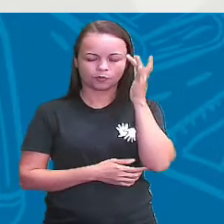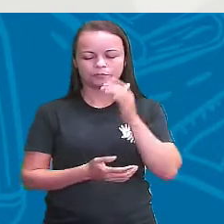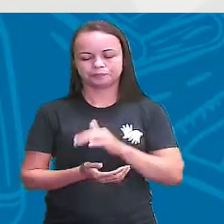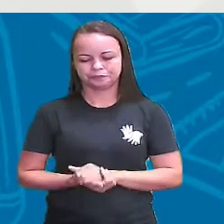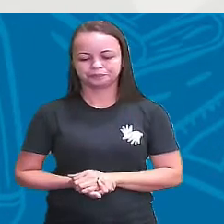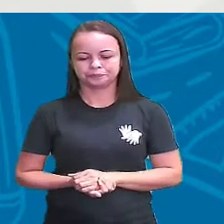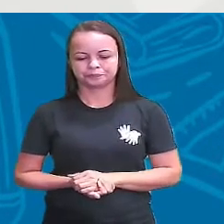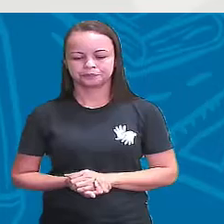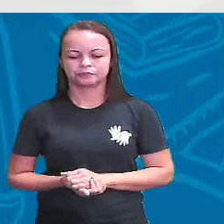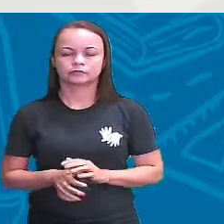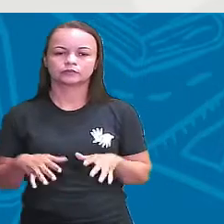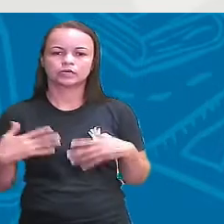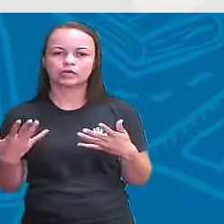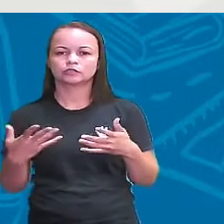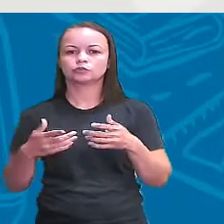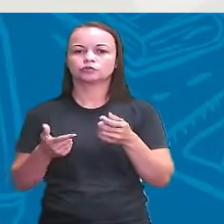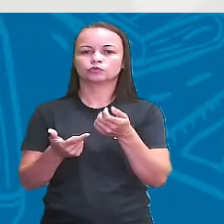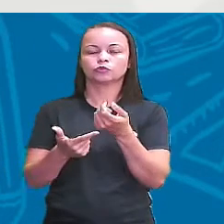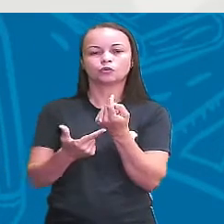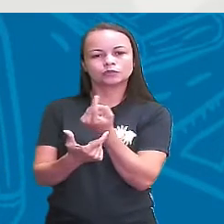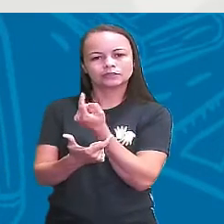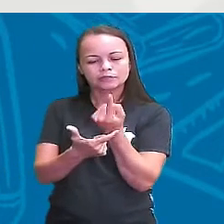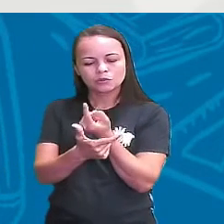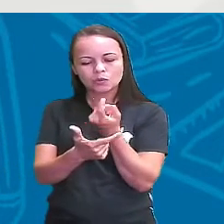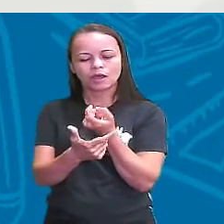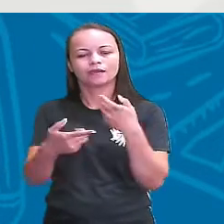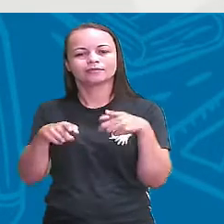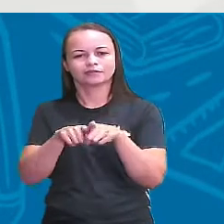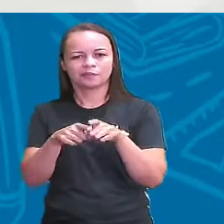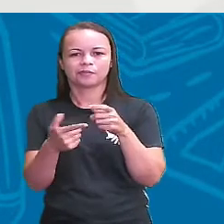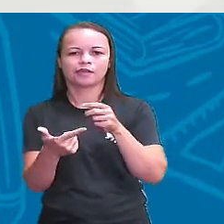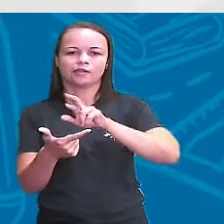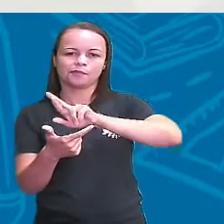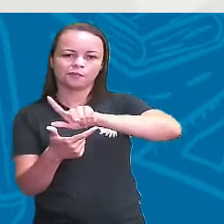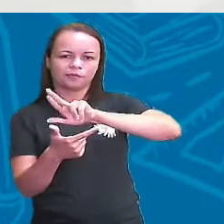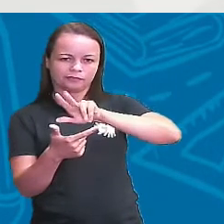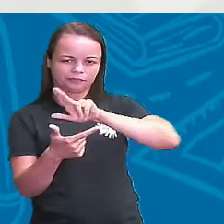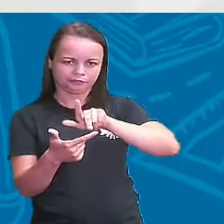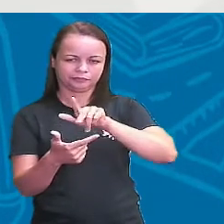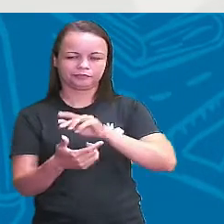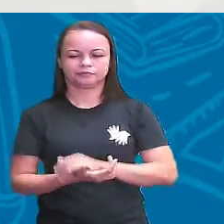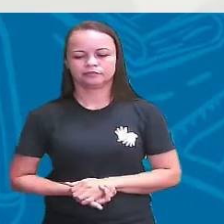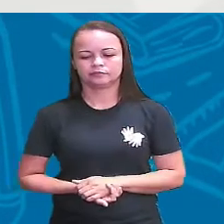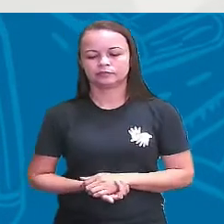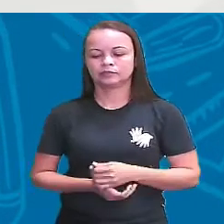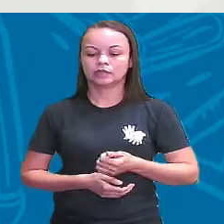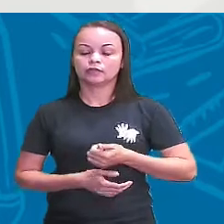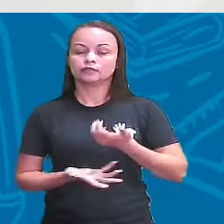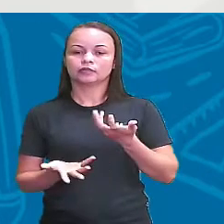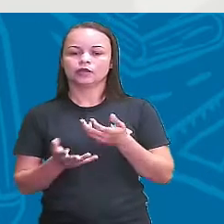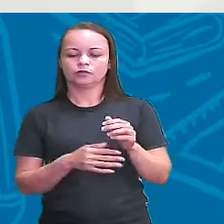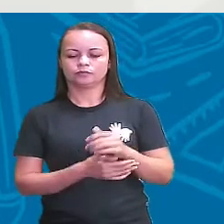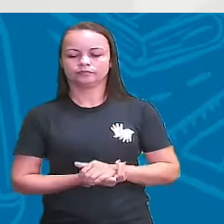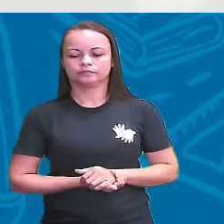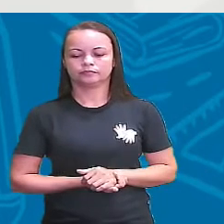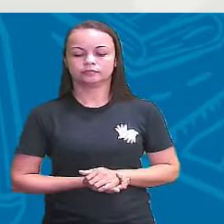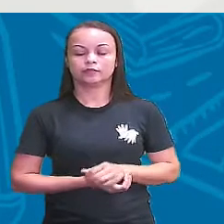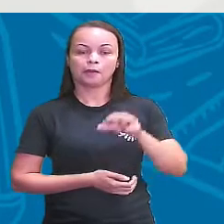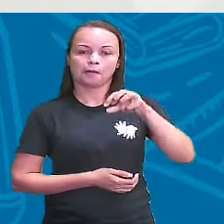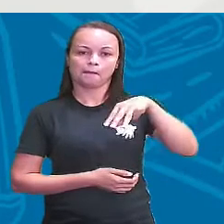pessoa, tanto do singular quanto do plural. Aí a gente tem,